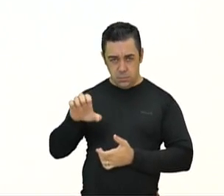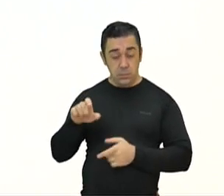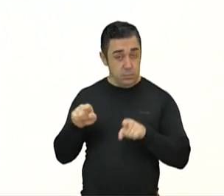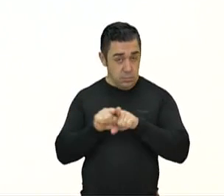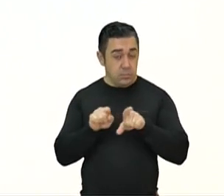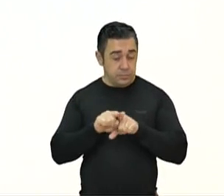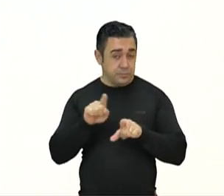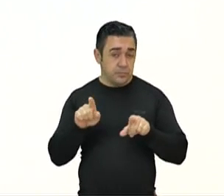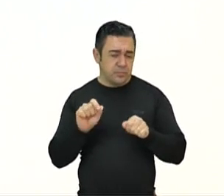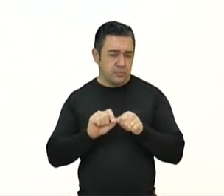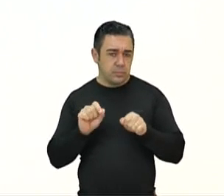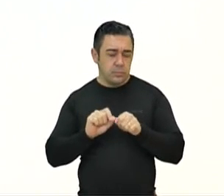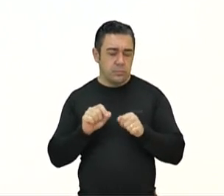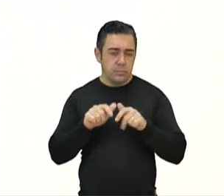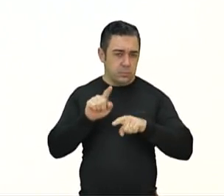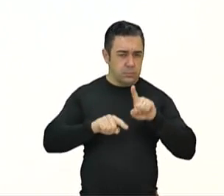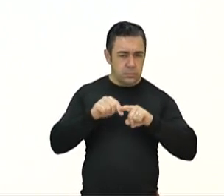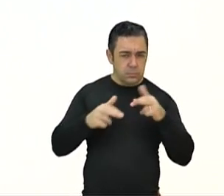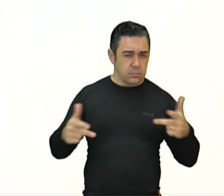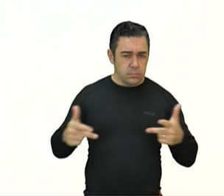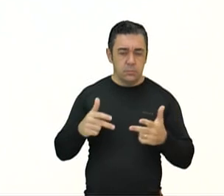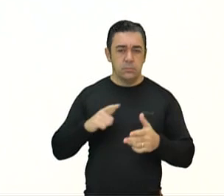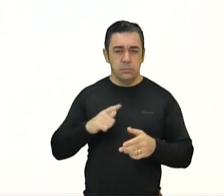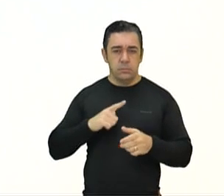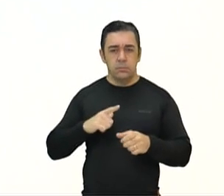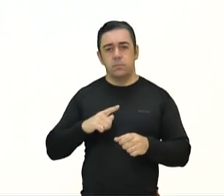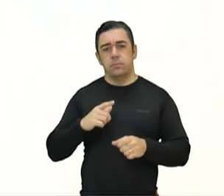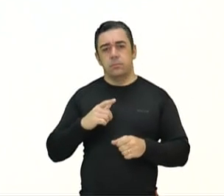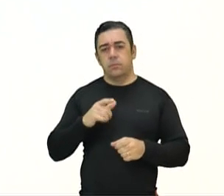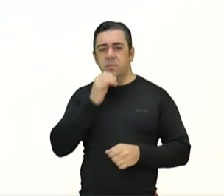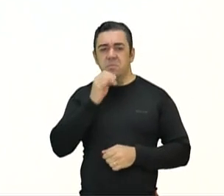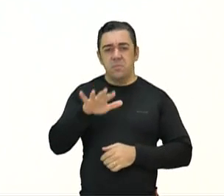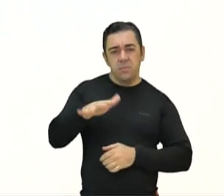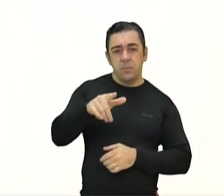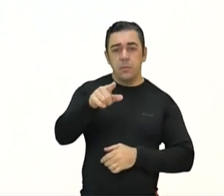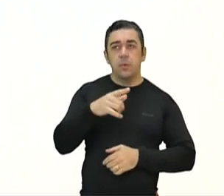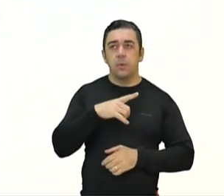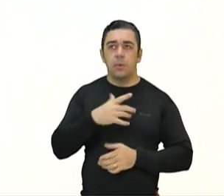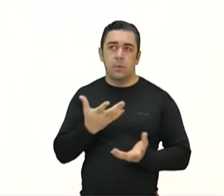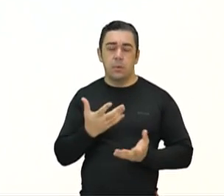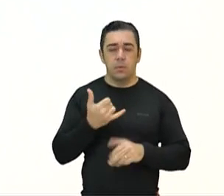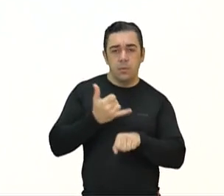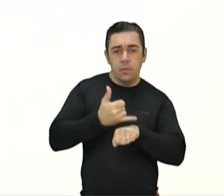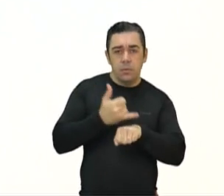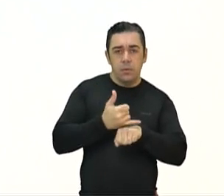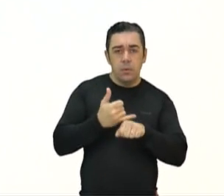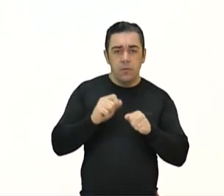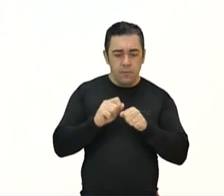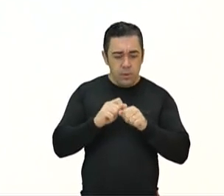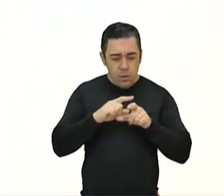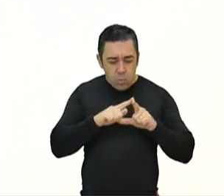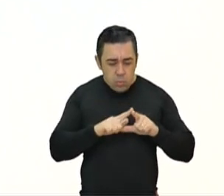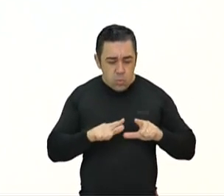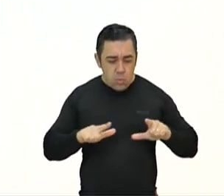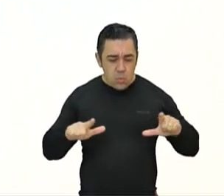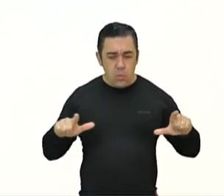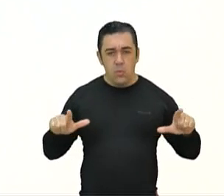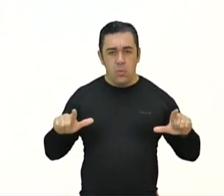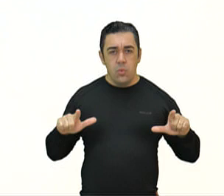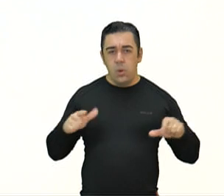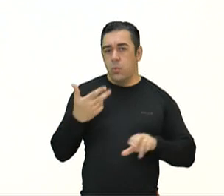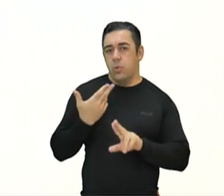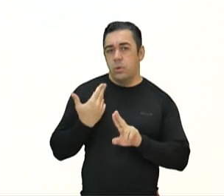também niquelamento de materiais, né, nas peças ali que você quer fazer, recuperar peças, né, muito